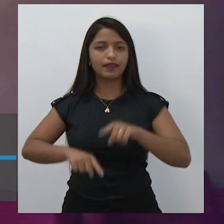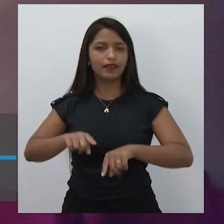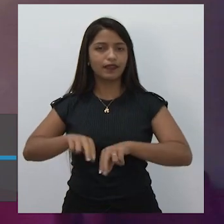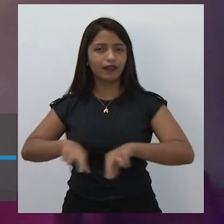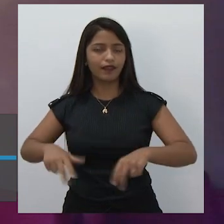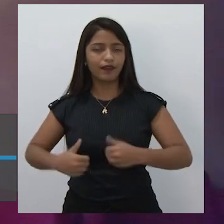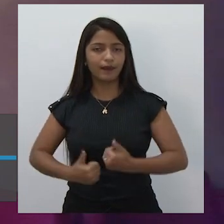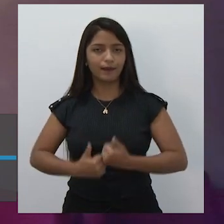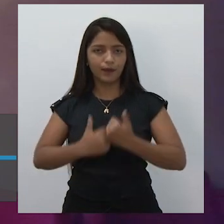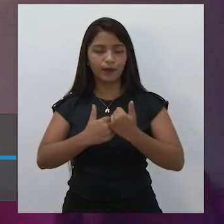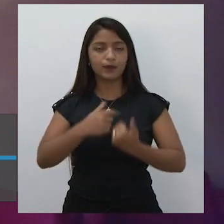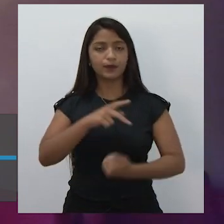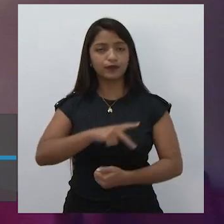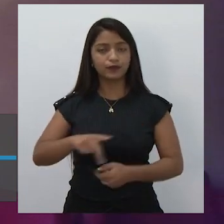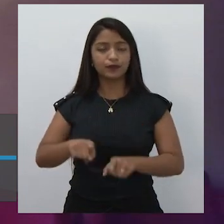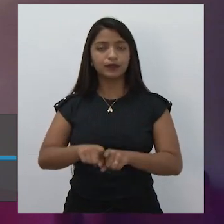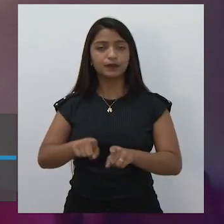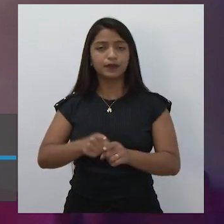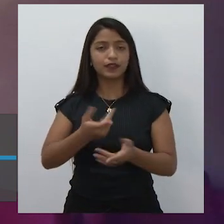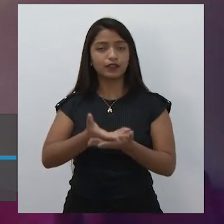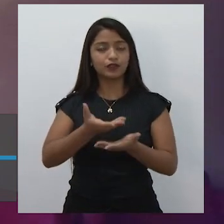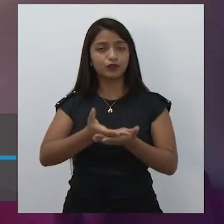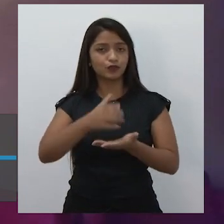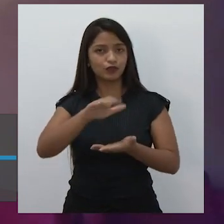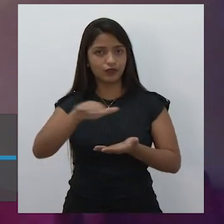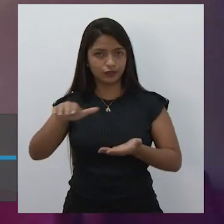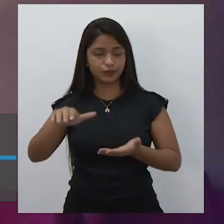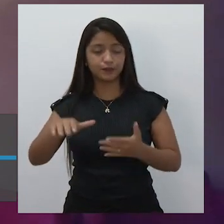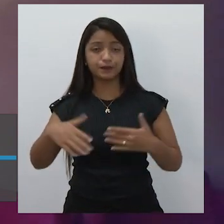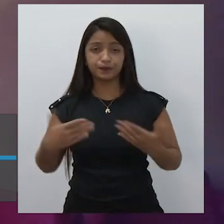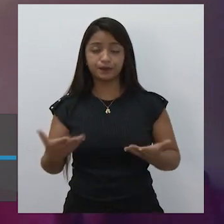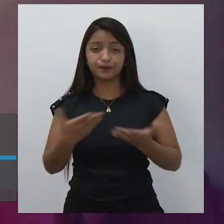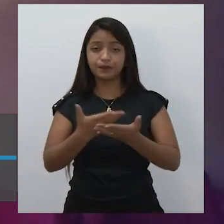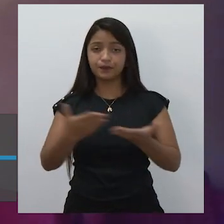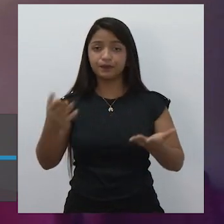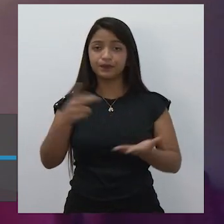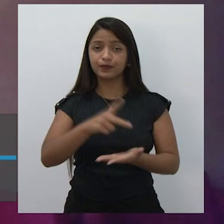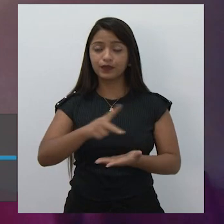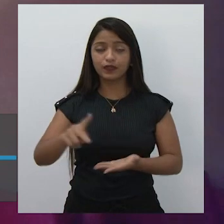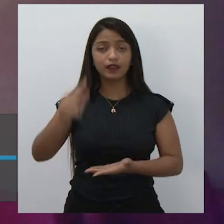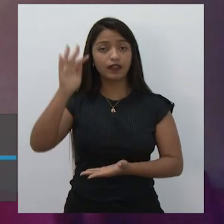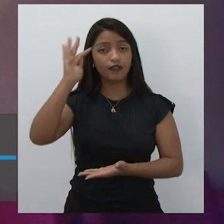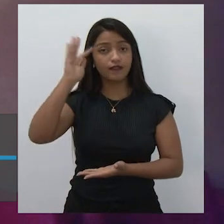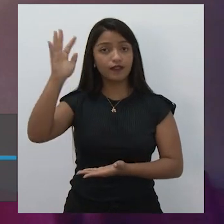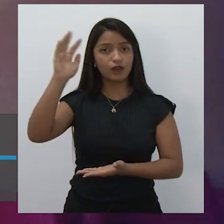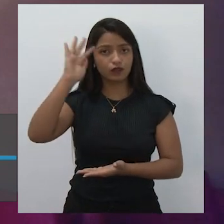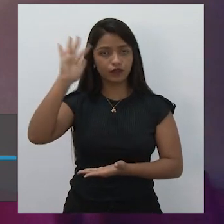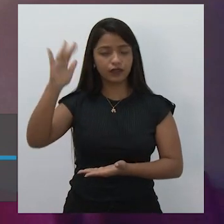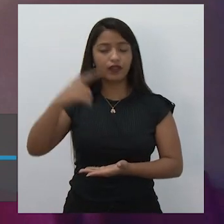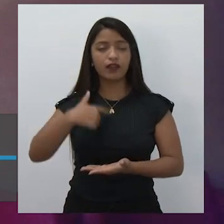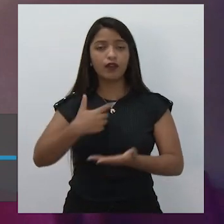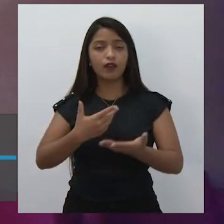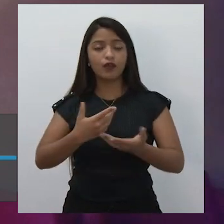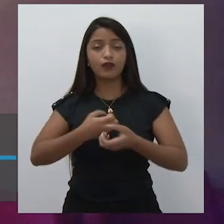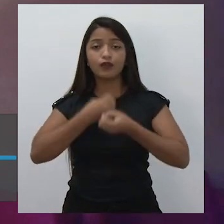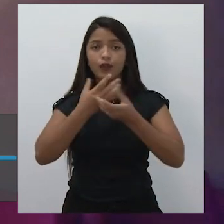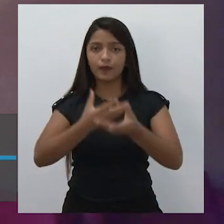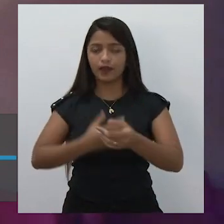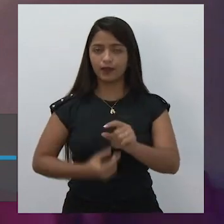professores e para os estudantes, e eu queria trazer aqui para os professores de filosofia a seguinte